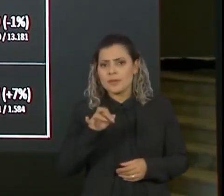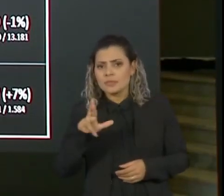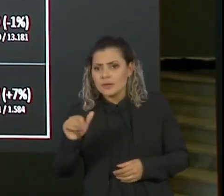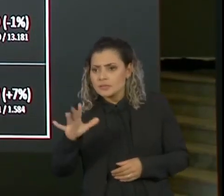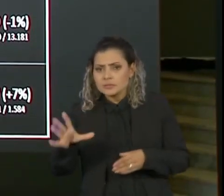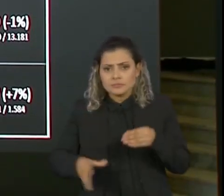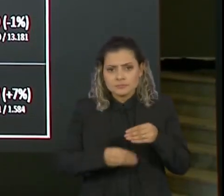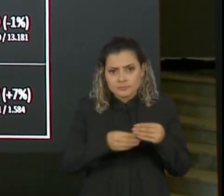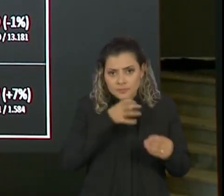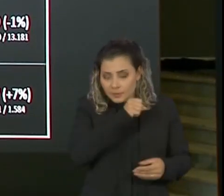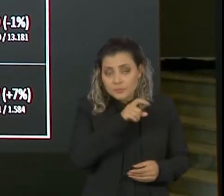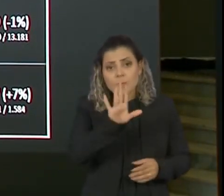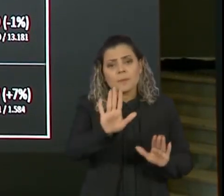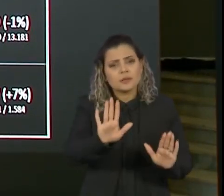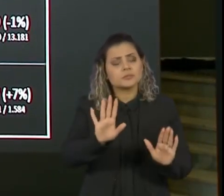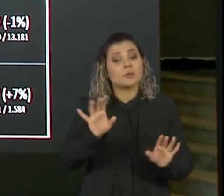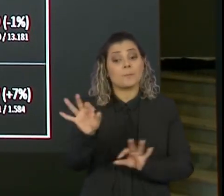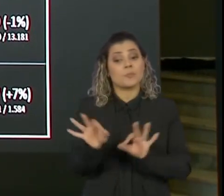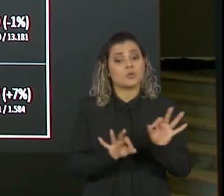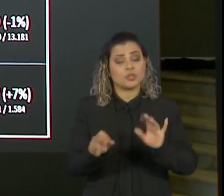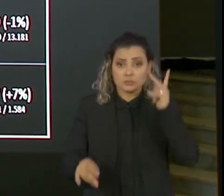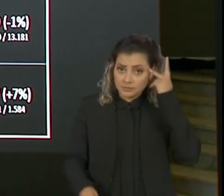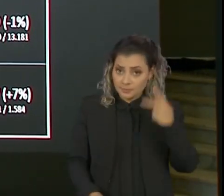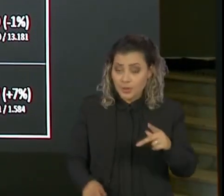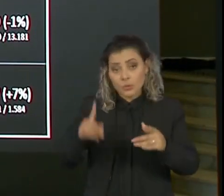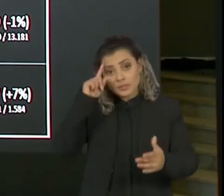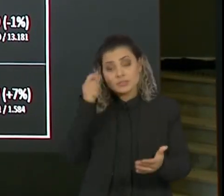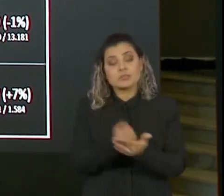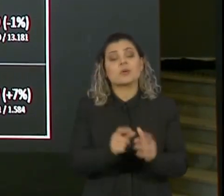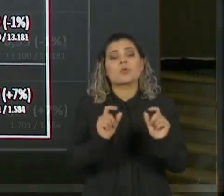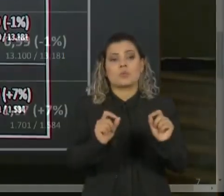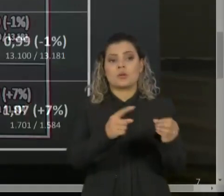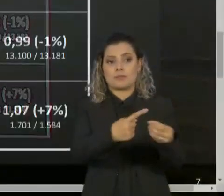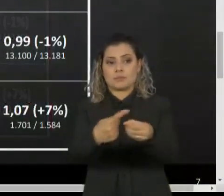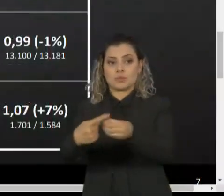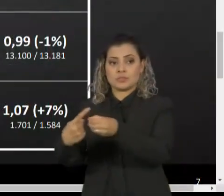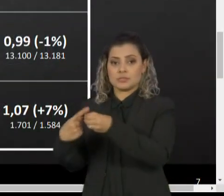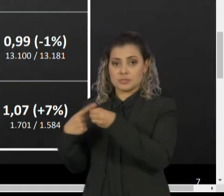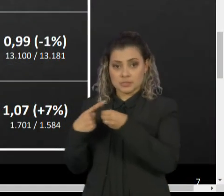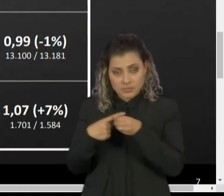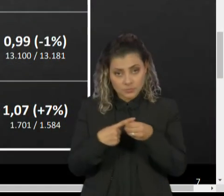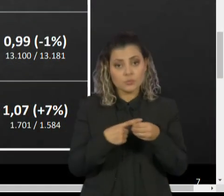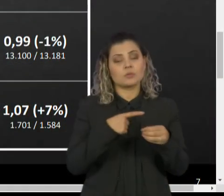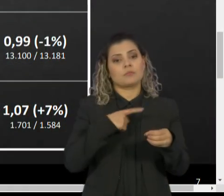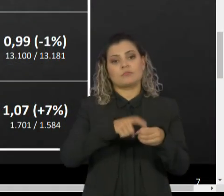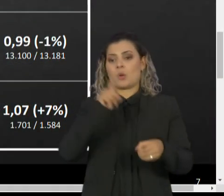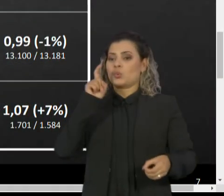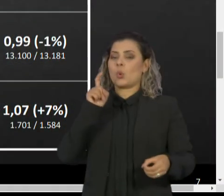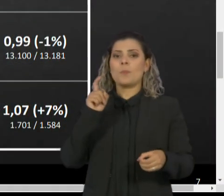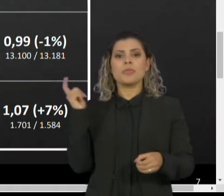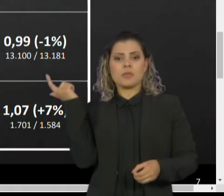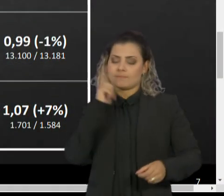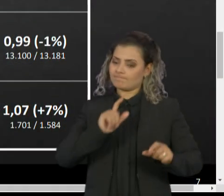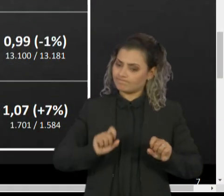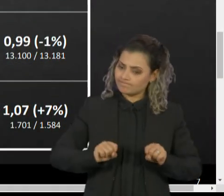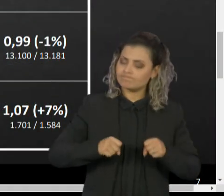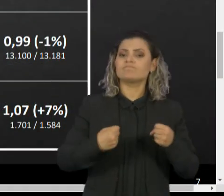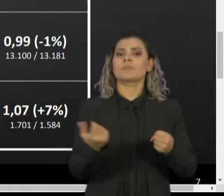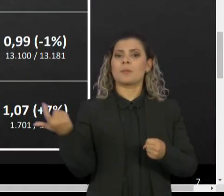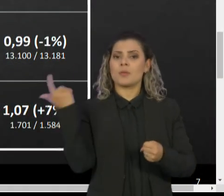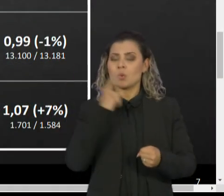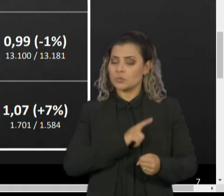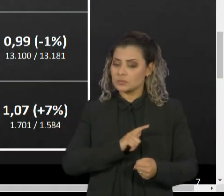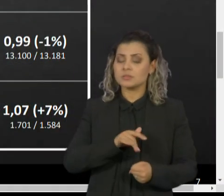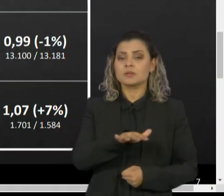parte, registrar que o Plano São Paulo determina que os municípios têm a autoridade, a autonomia para dentro